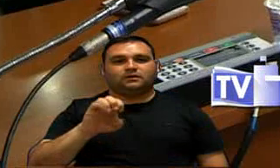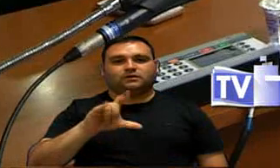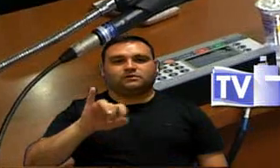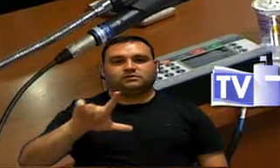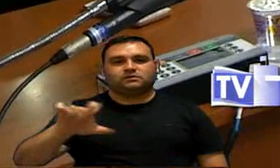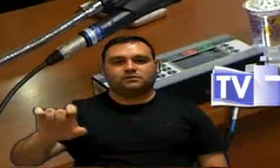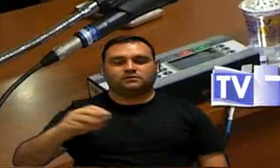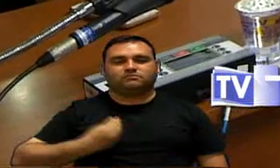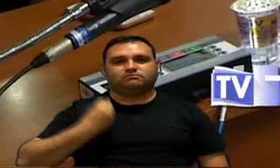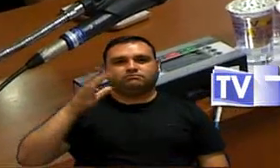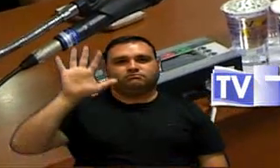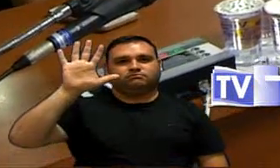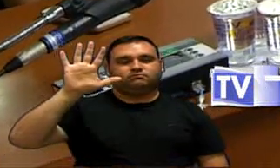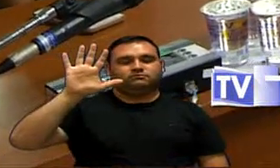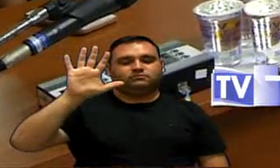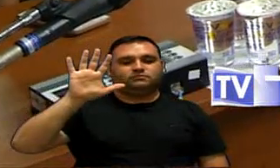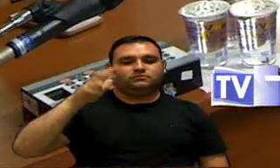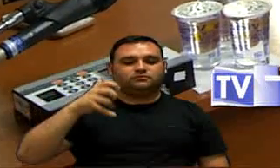Graciele. Presente.